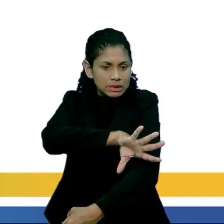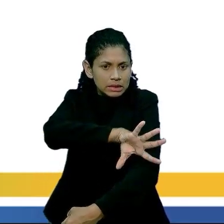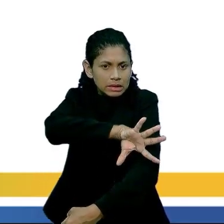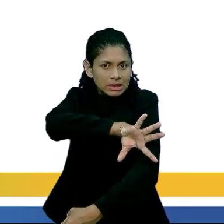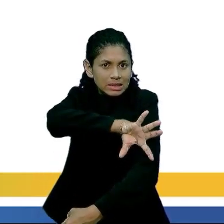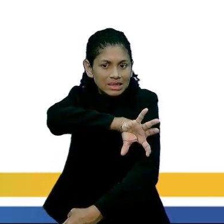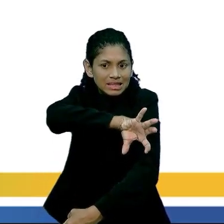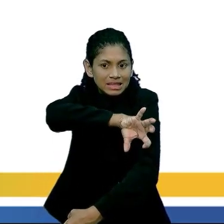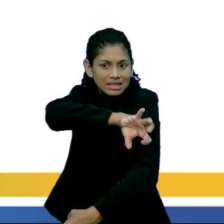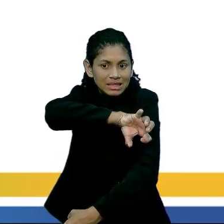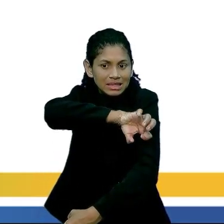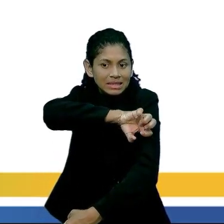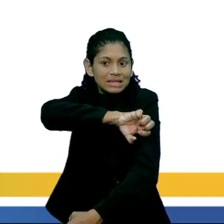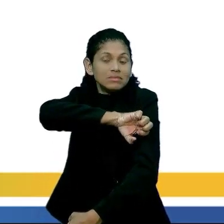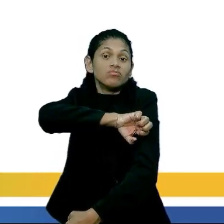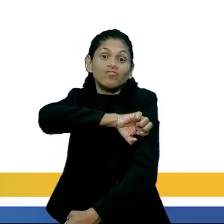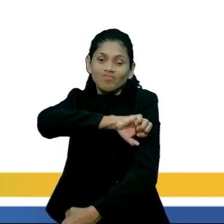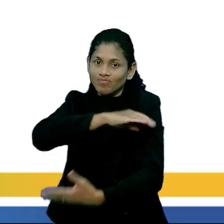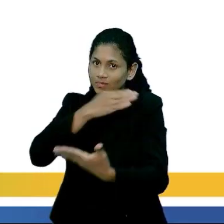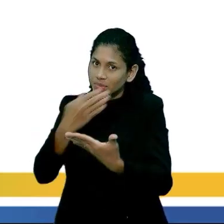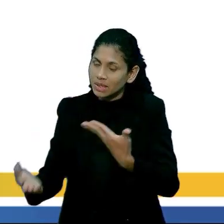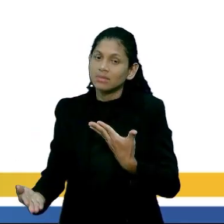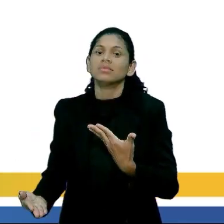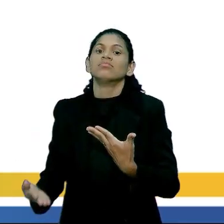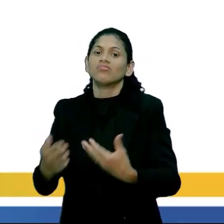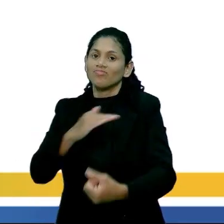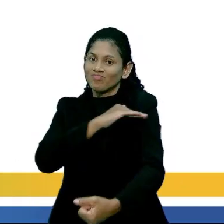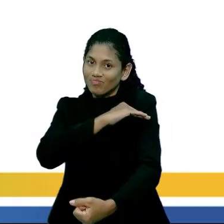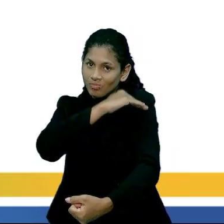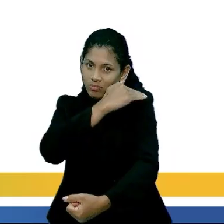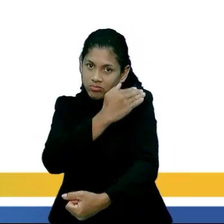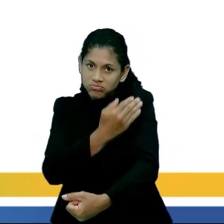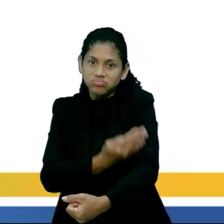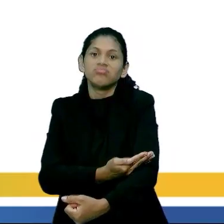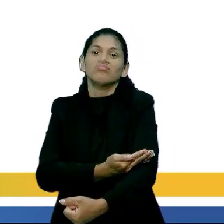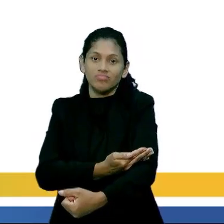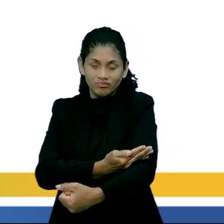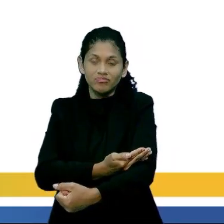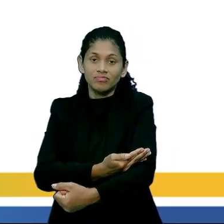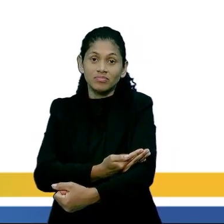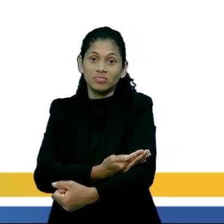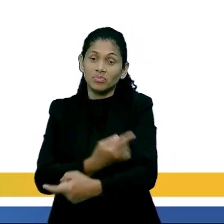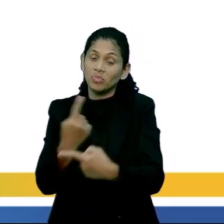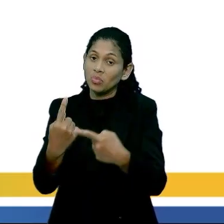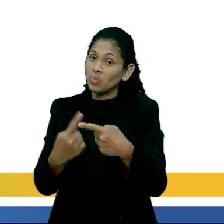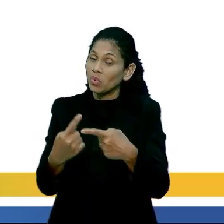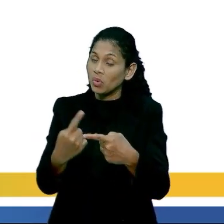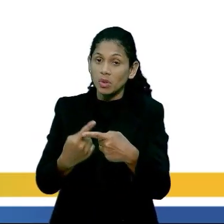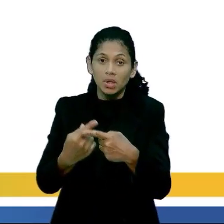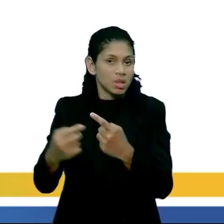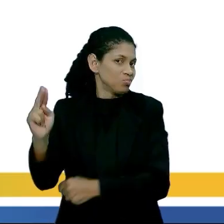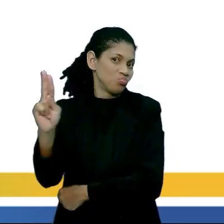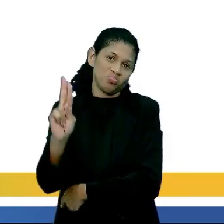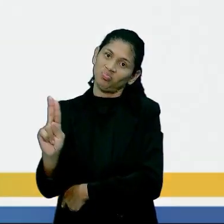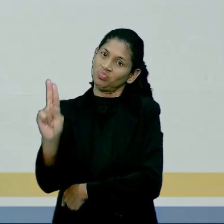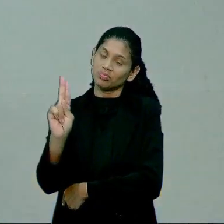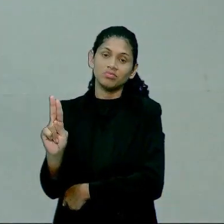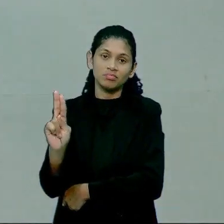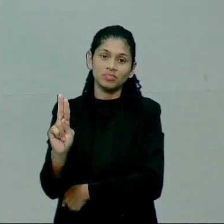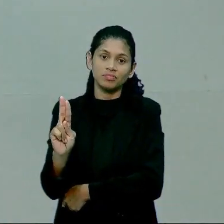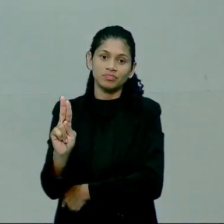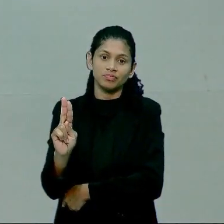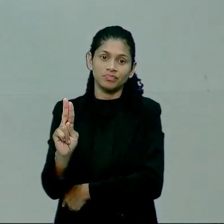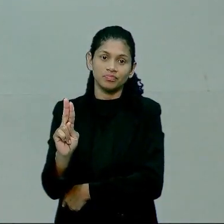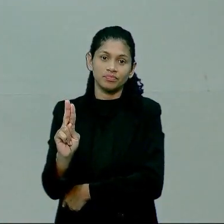isso, perdemos nossa forma física quando paramos de fazer exercício, pois os músculos não estão sendo usados. Então,